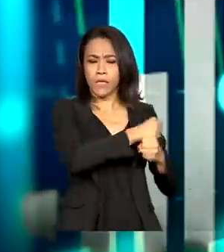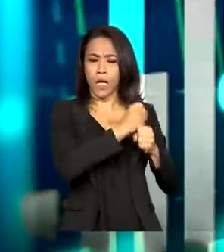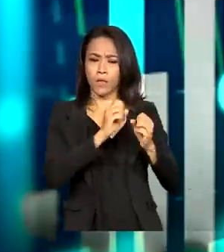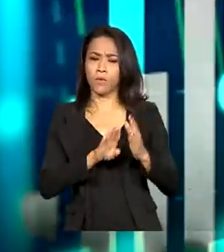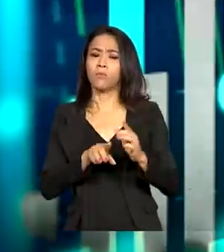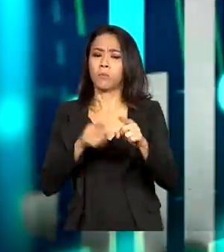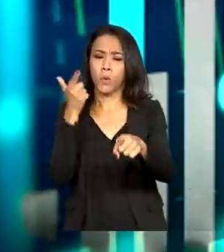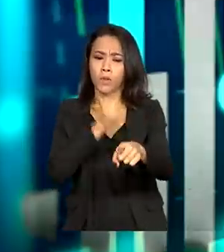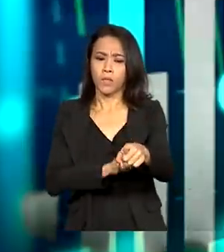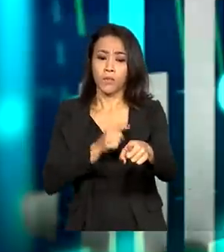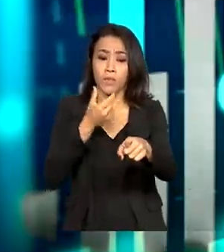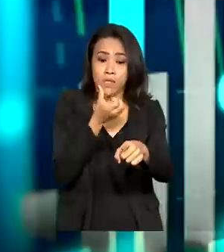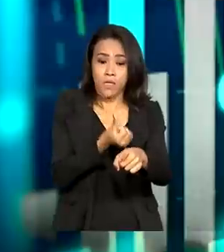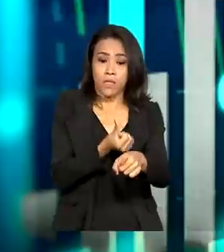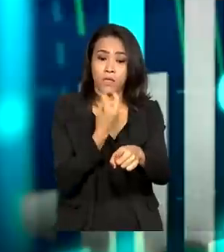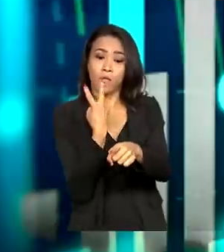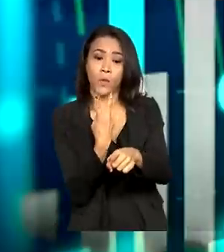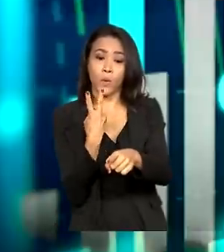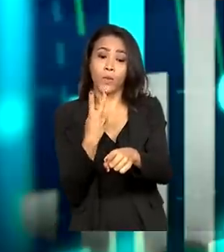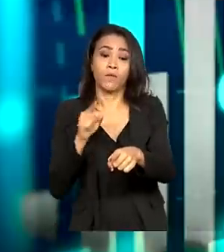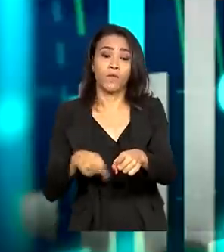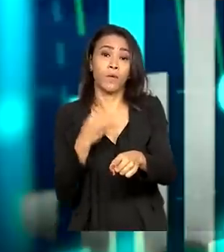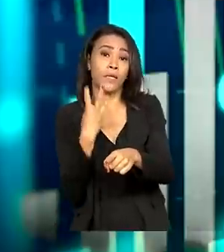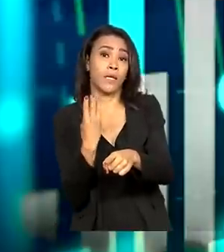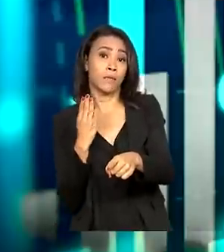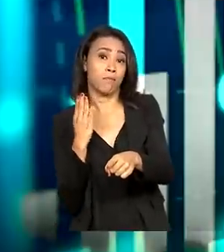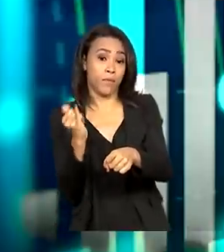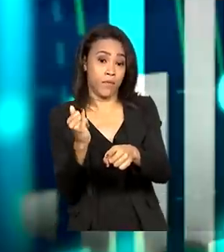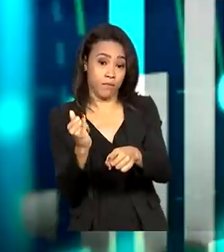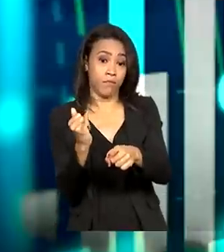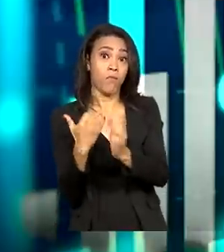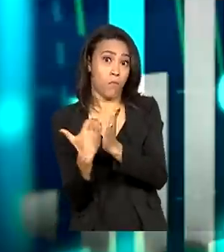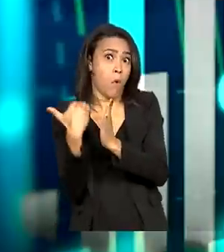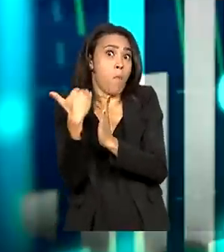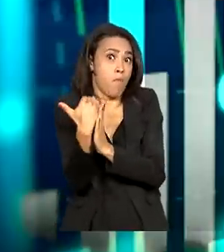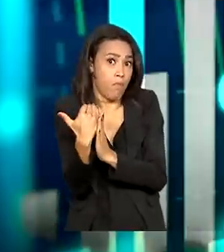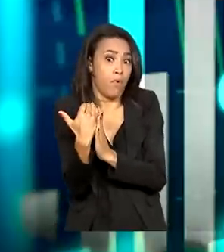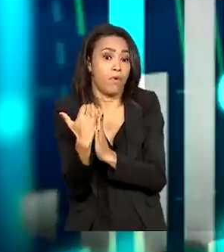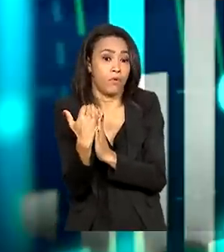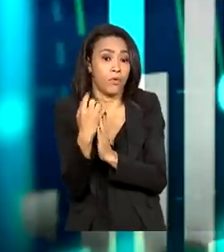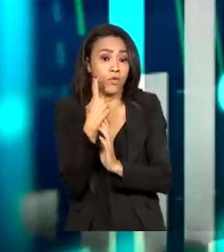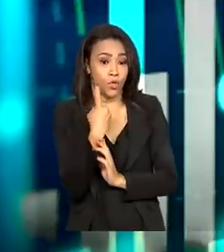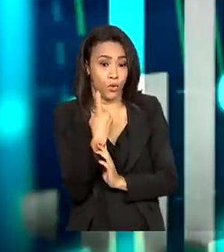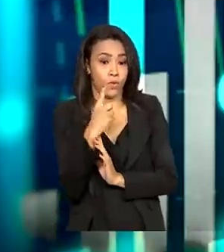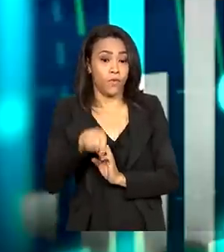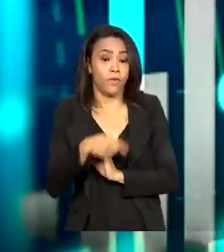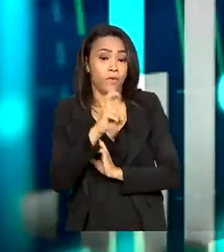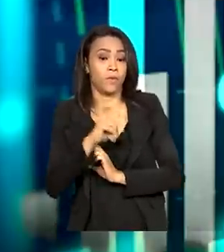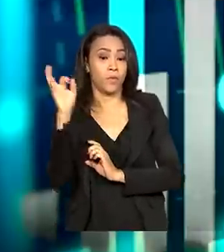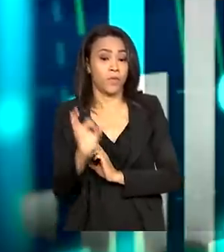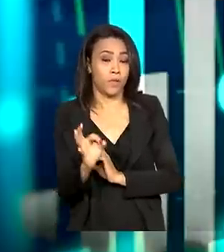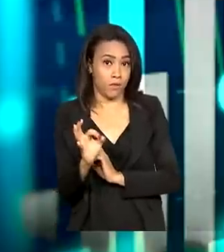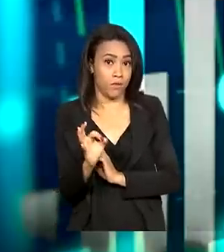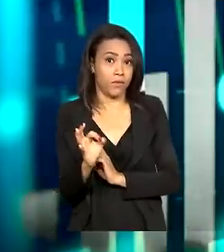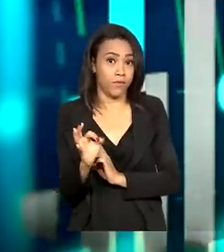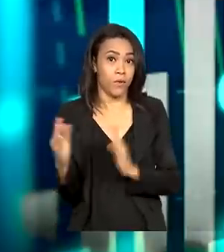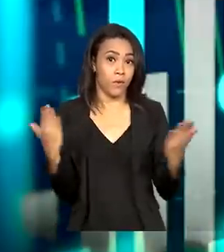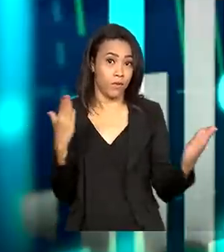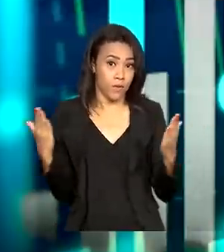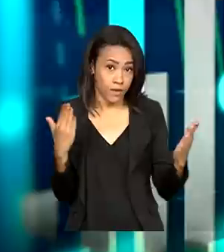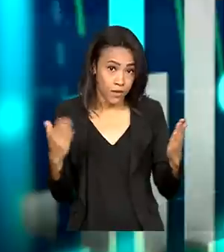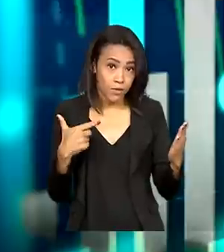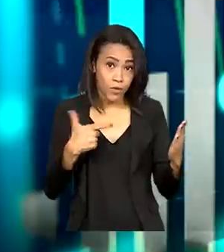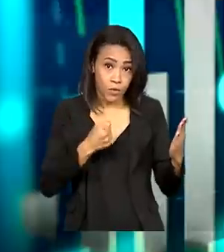superavity de 62,3 milhões que foi um aumento discreto de um e-mail por cento em relação a 2021 mas mesmo assim